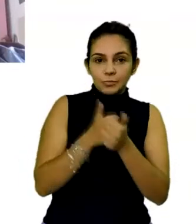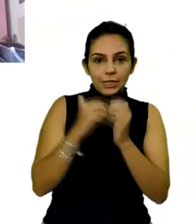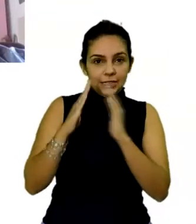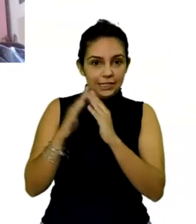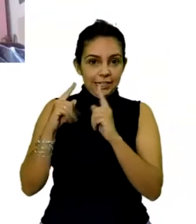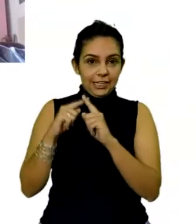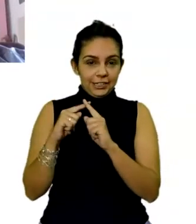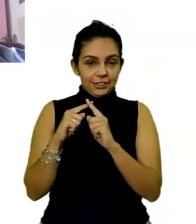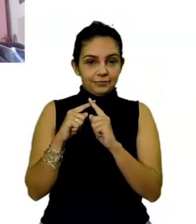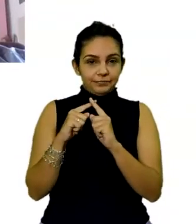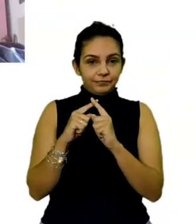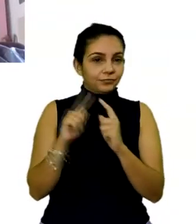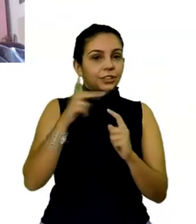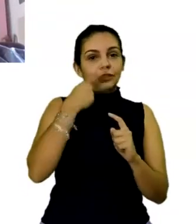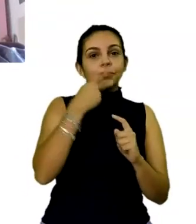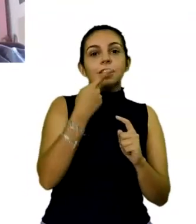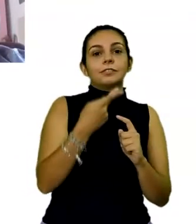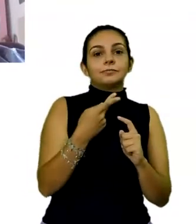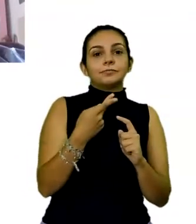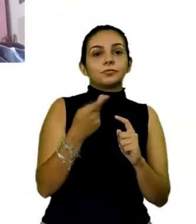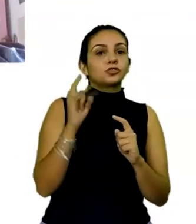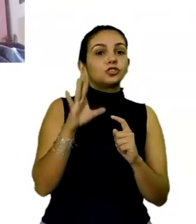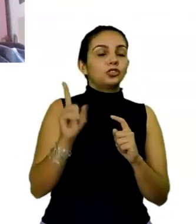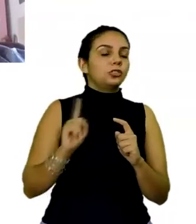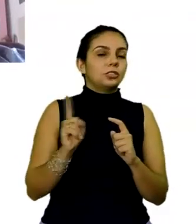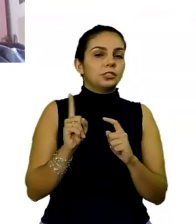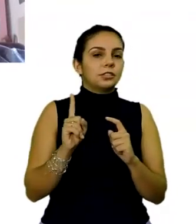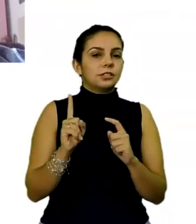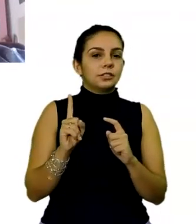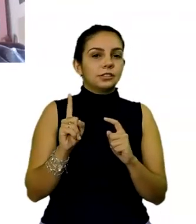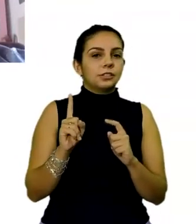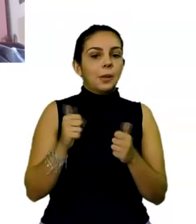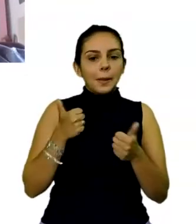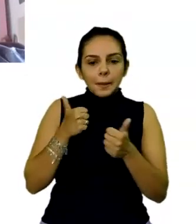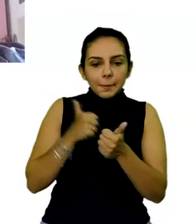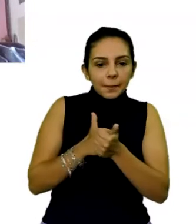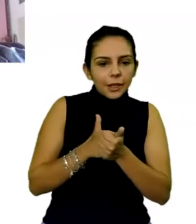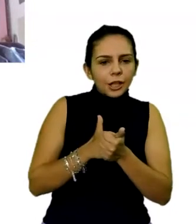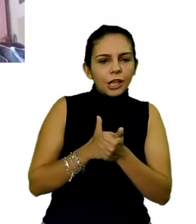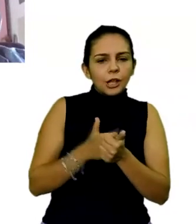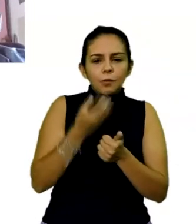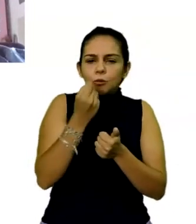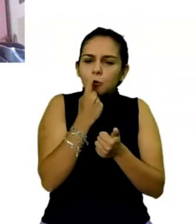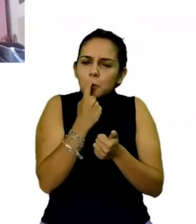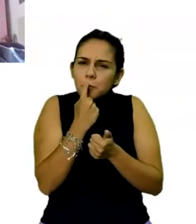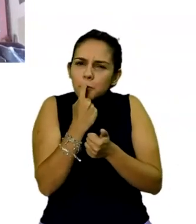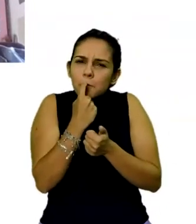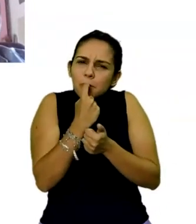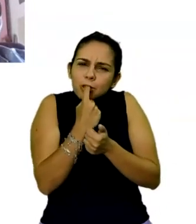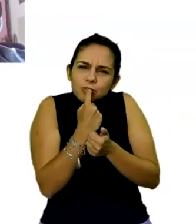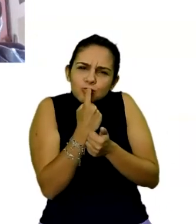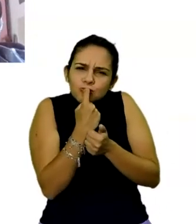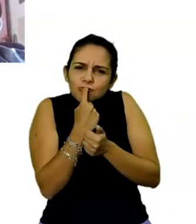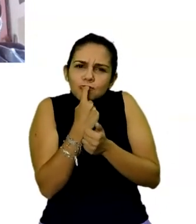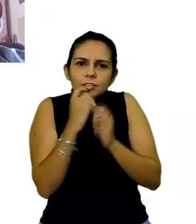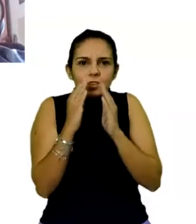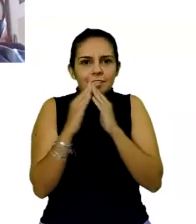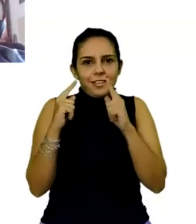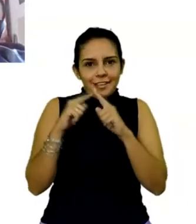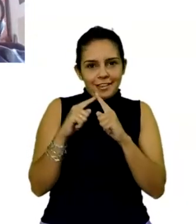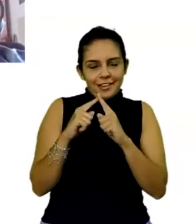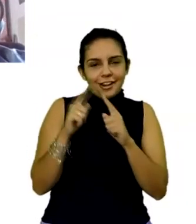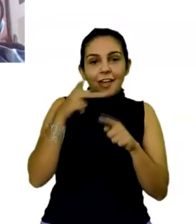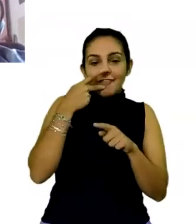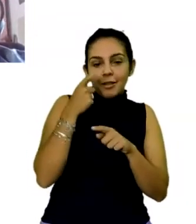da igreja, mas ele não falava assim, só isso, ele falava assim, passa perto, muito perto, pertinho da igreja.